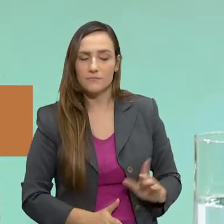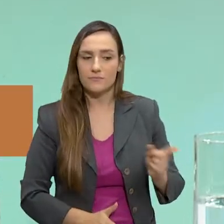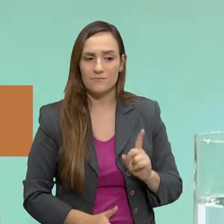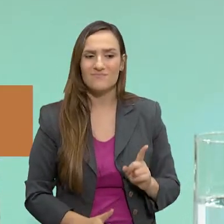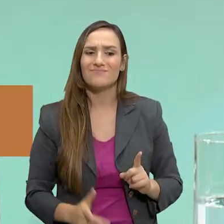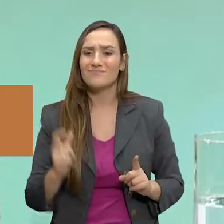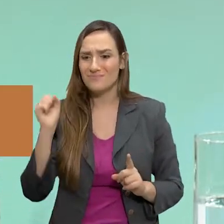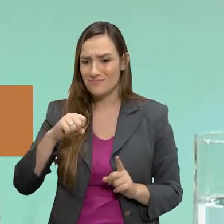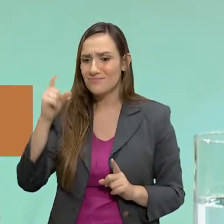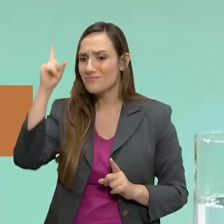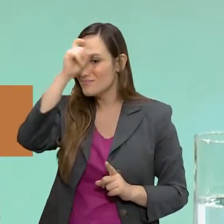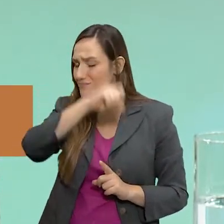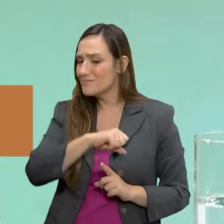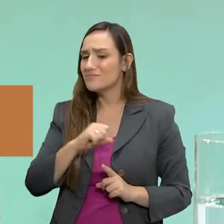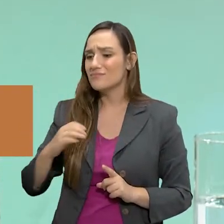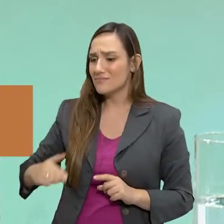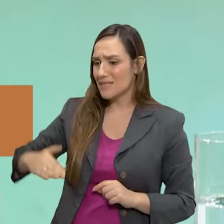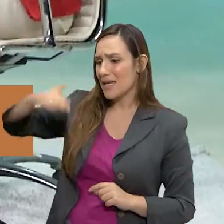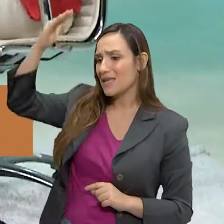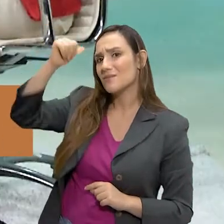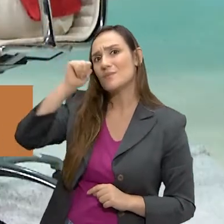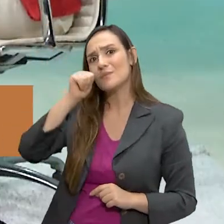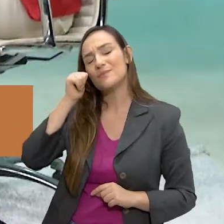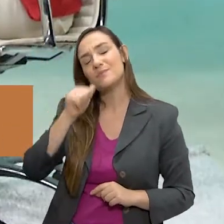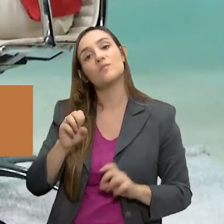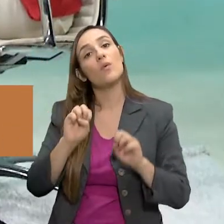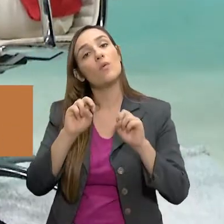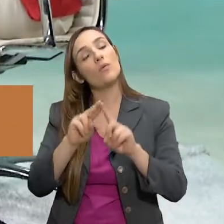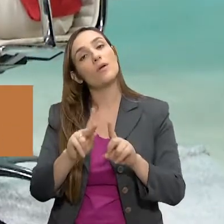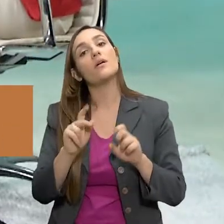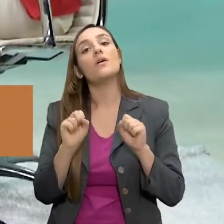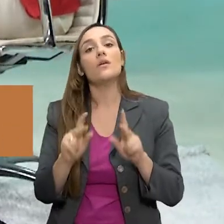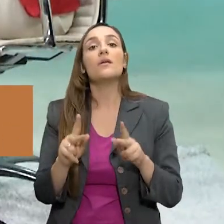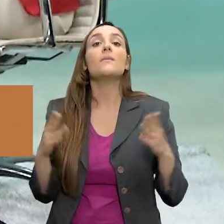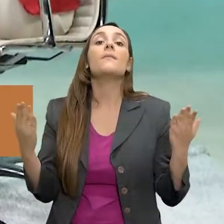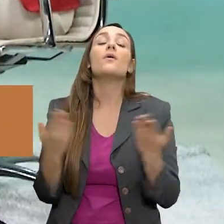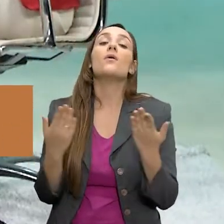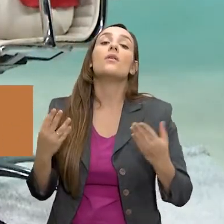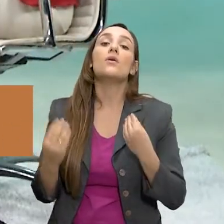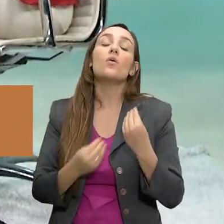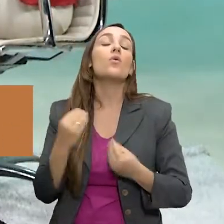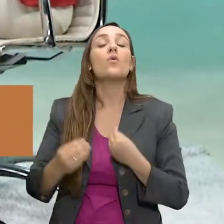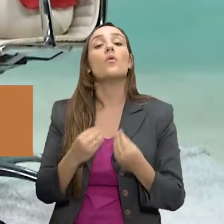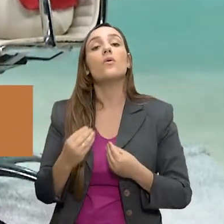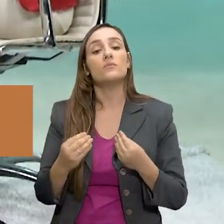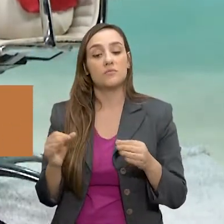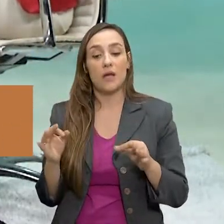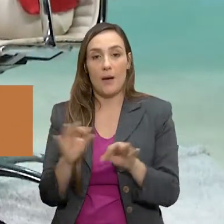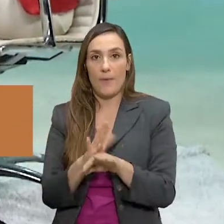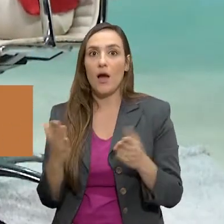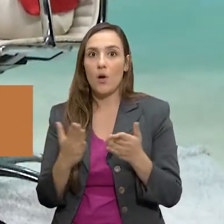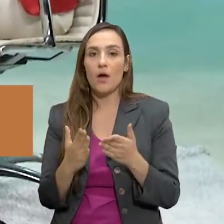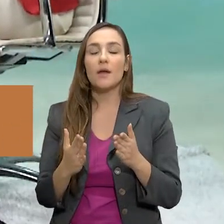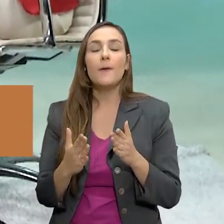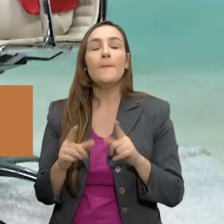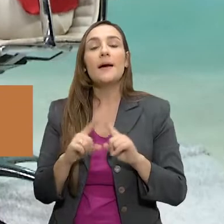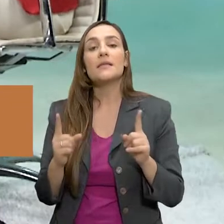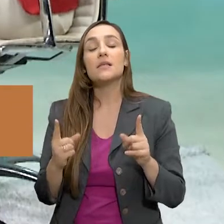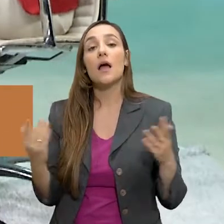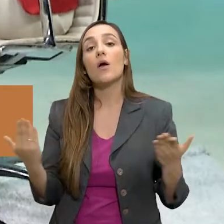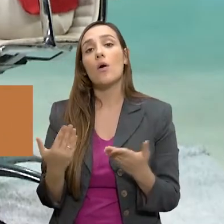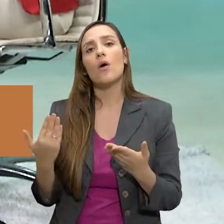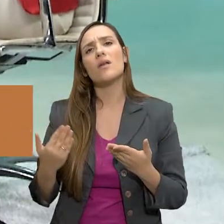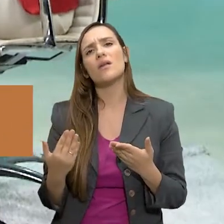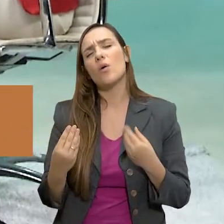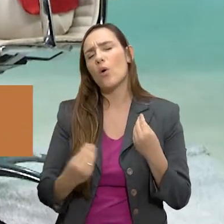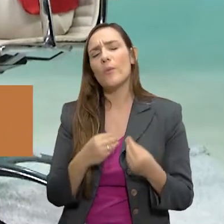né? Realmente. E como é estar, então, na linha de frente, para a gente encerrar nosso programa de hoje, como é estar na linha